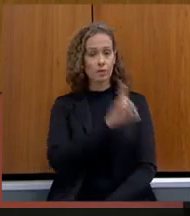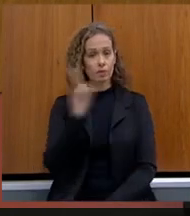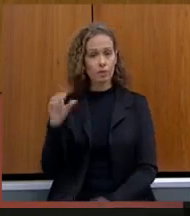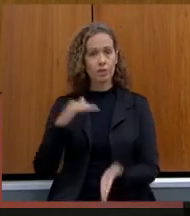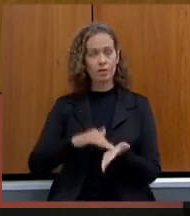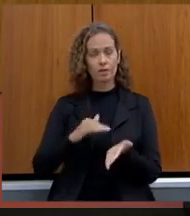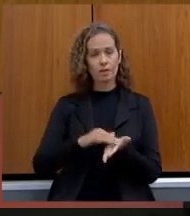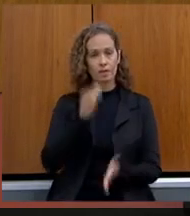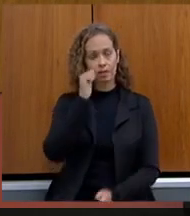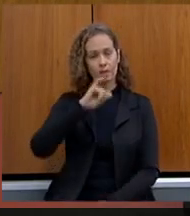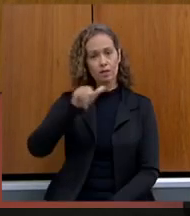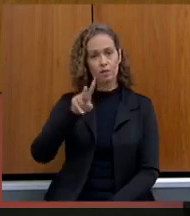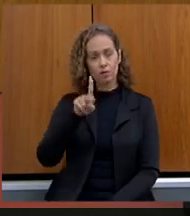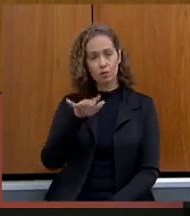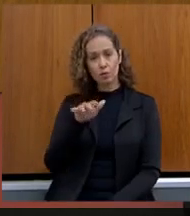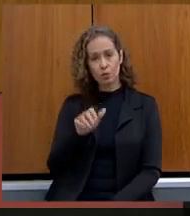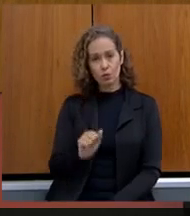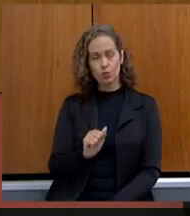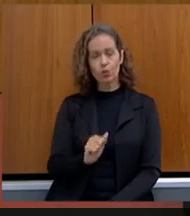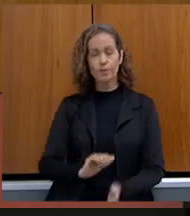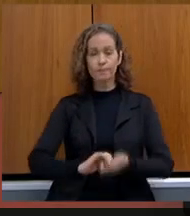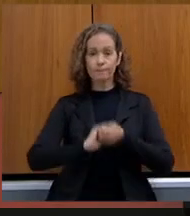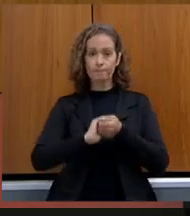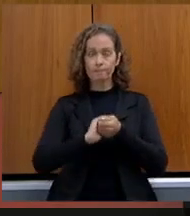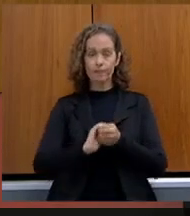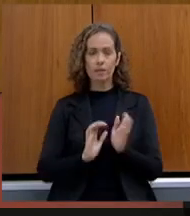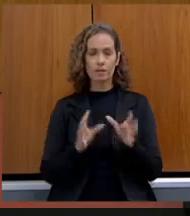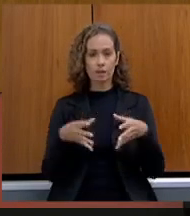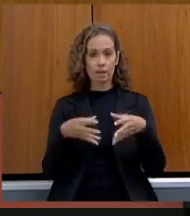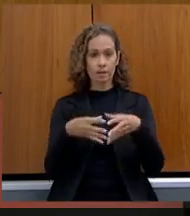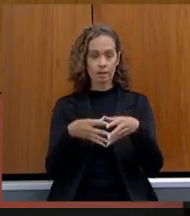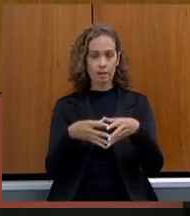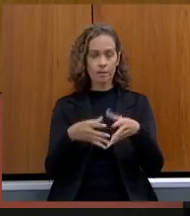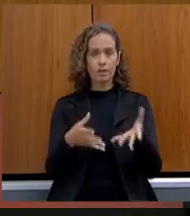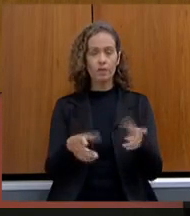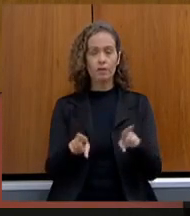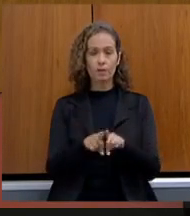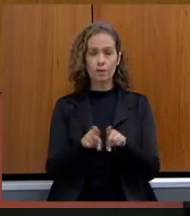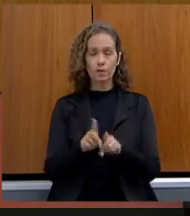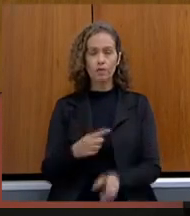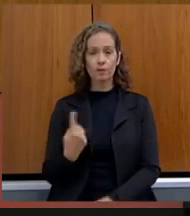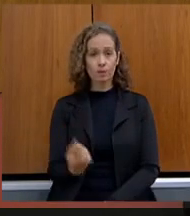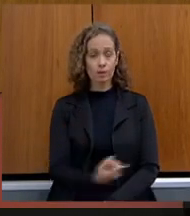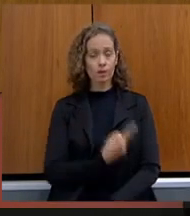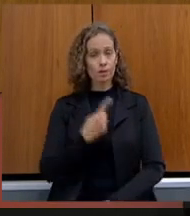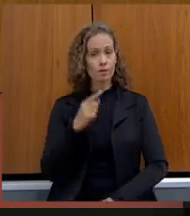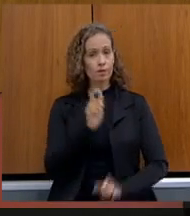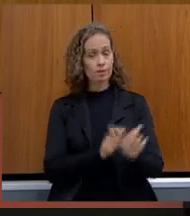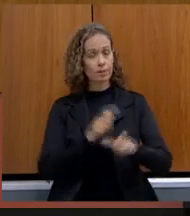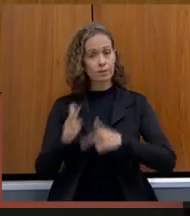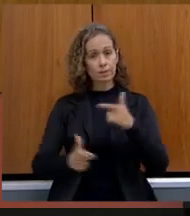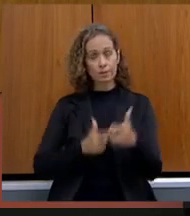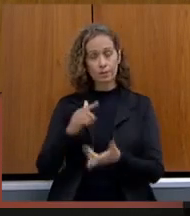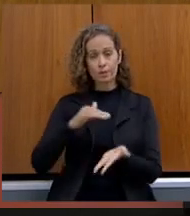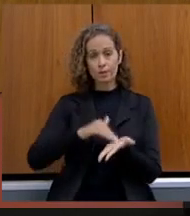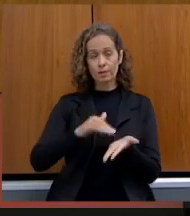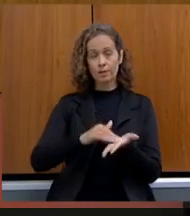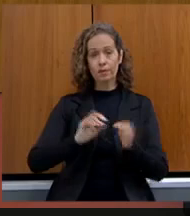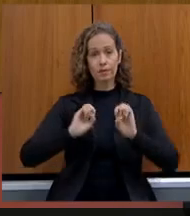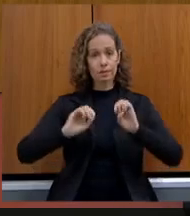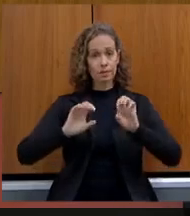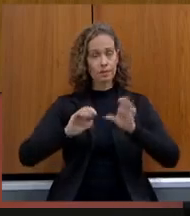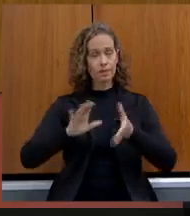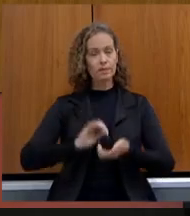Júlia na sua pessoa movimentar toda equipe da dos nossos servidores da secretaria de educação